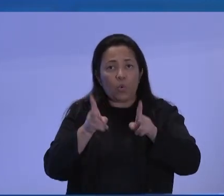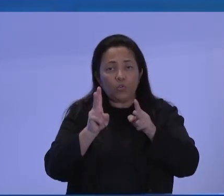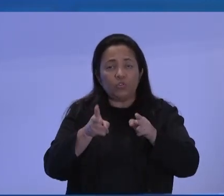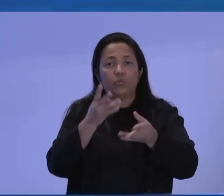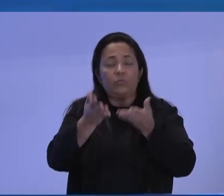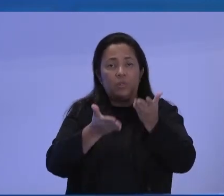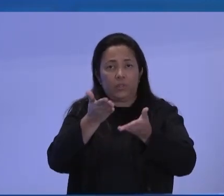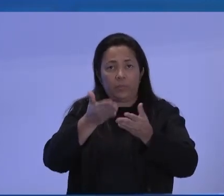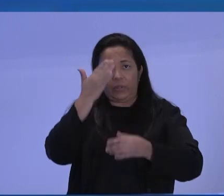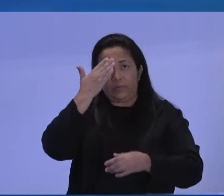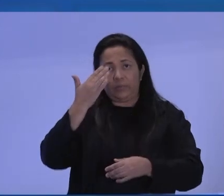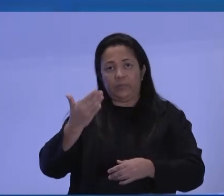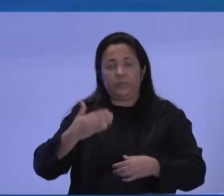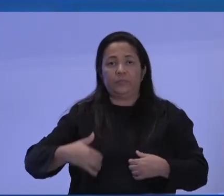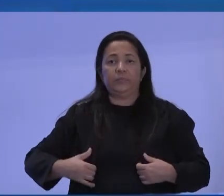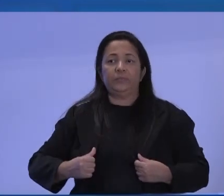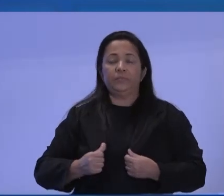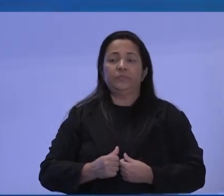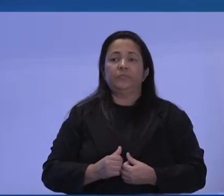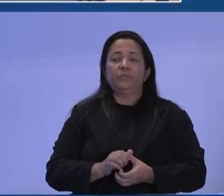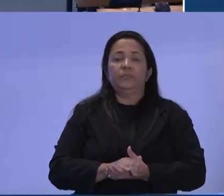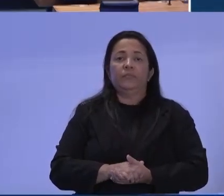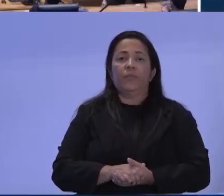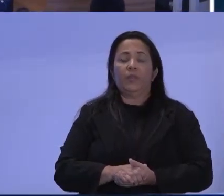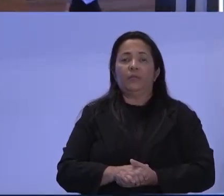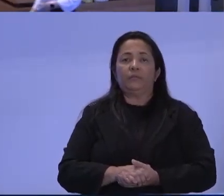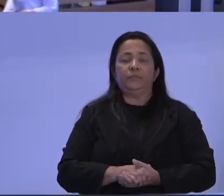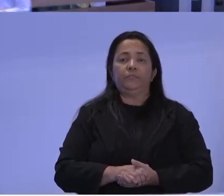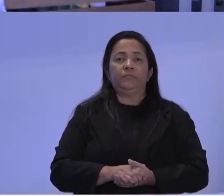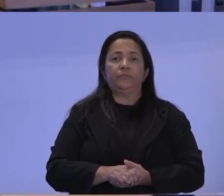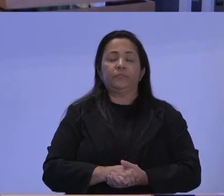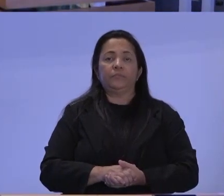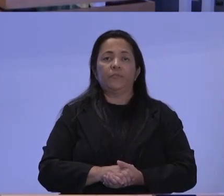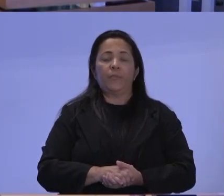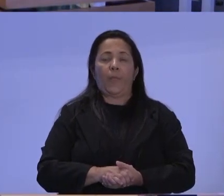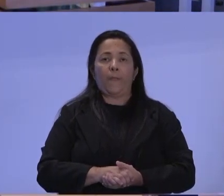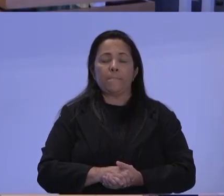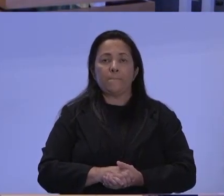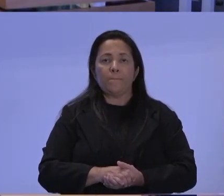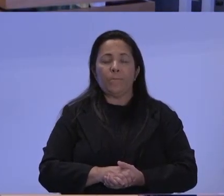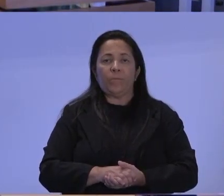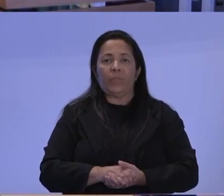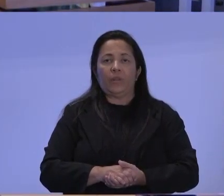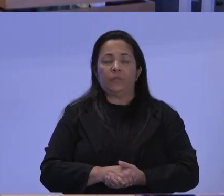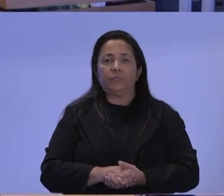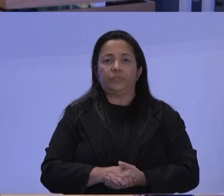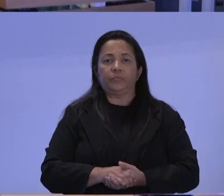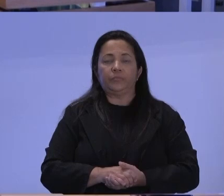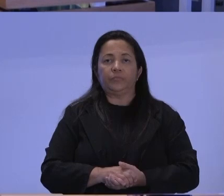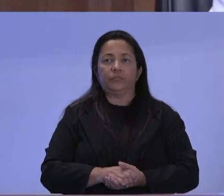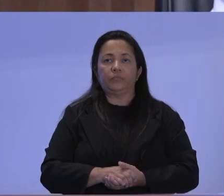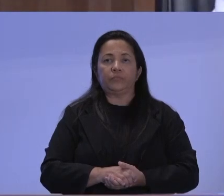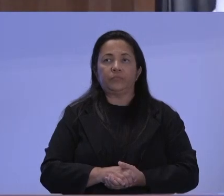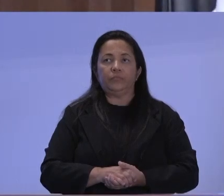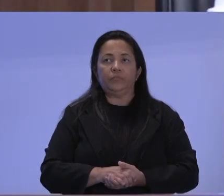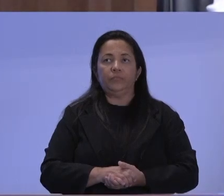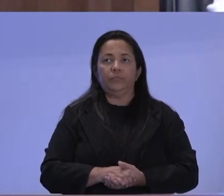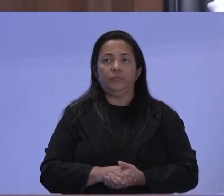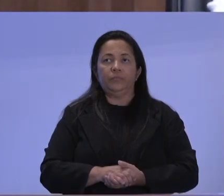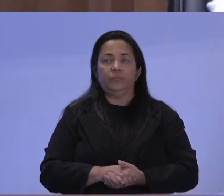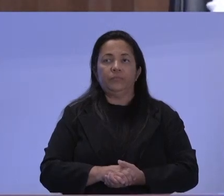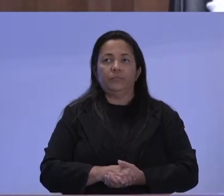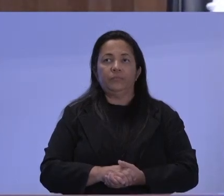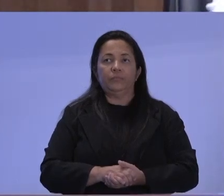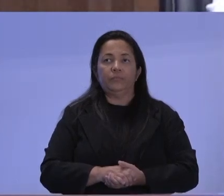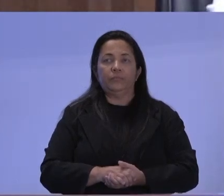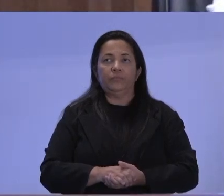Muito obrigado, doutora Nádia, pelas considerações. E agora, usou menos um pouquinho